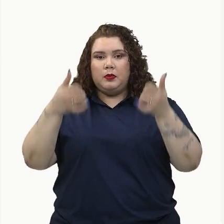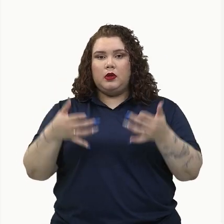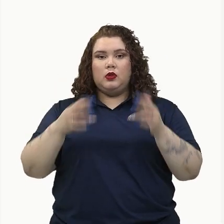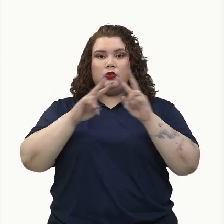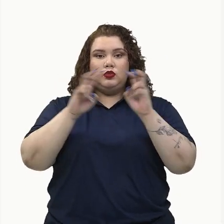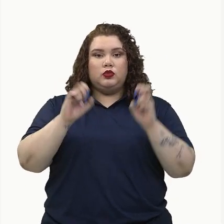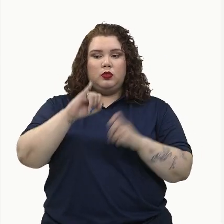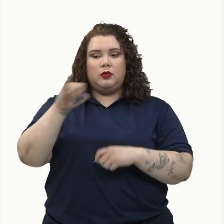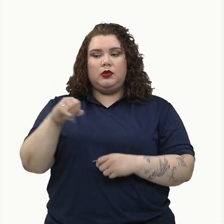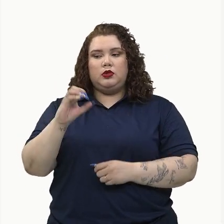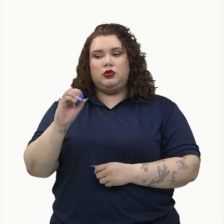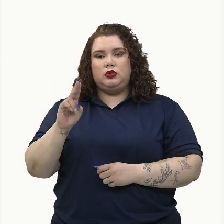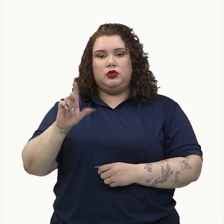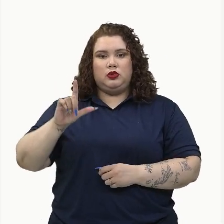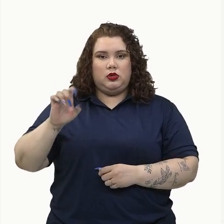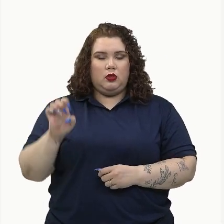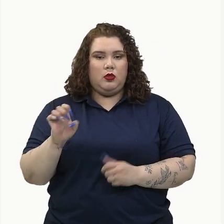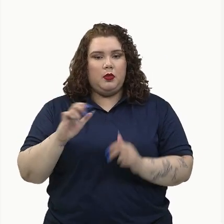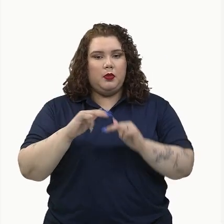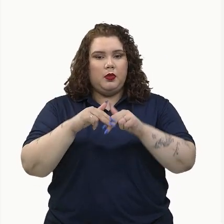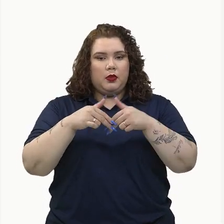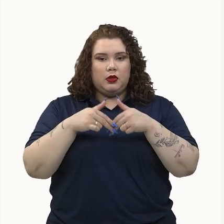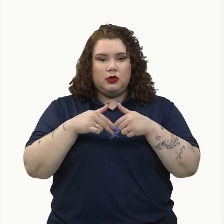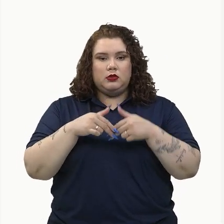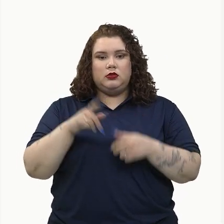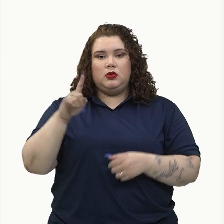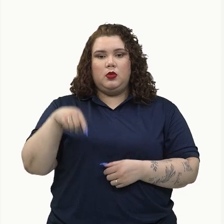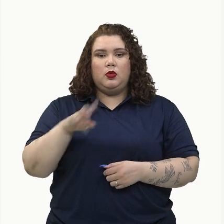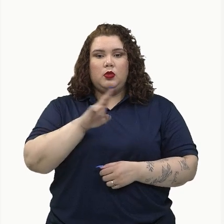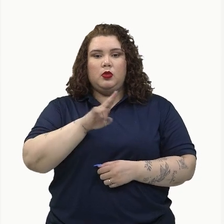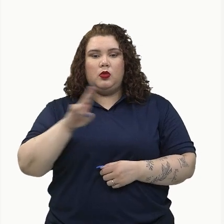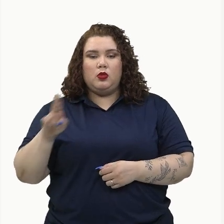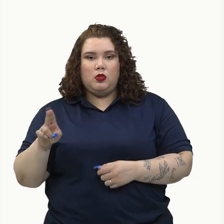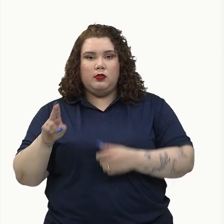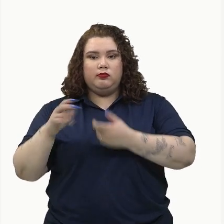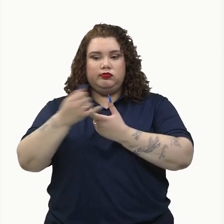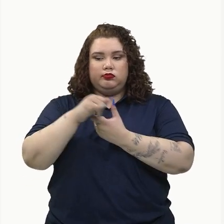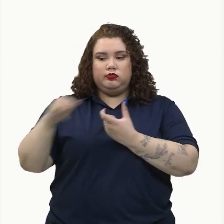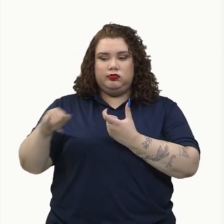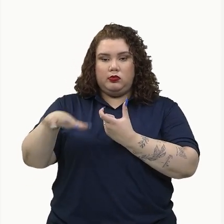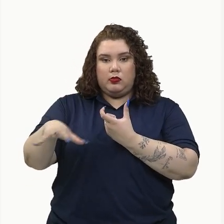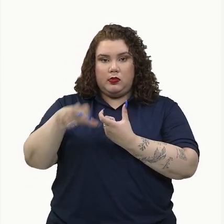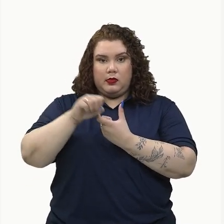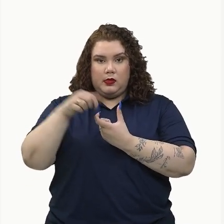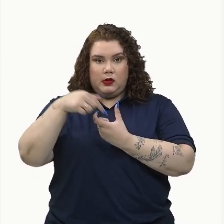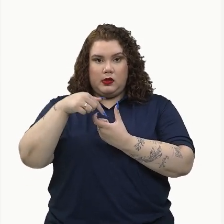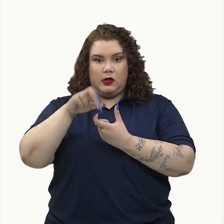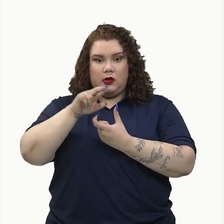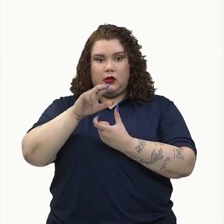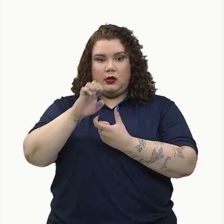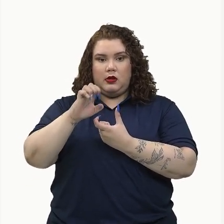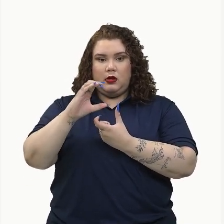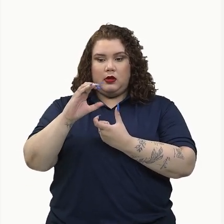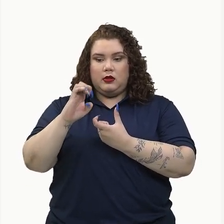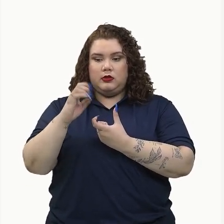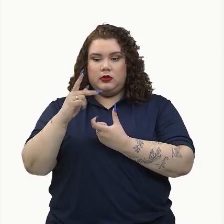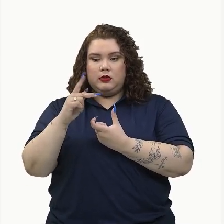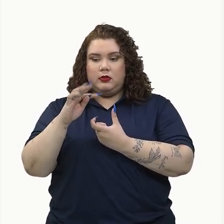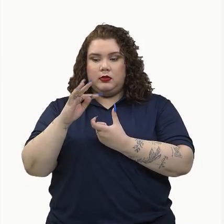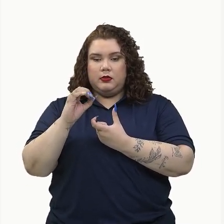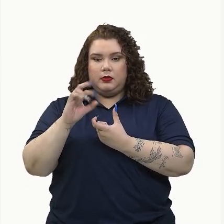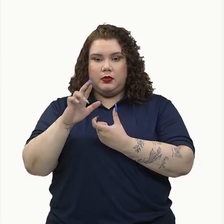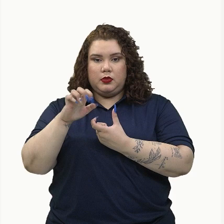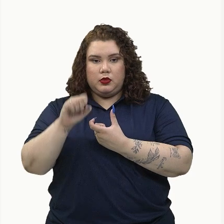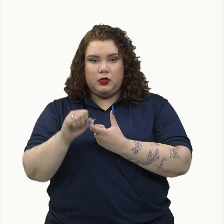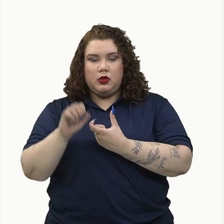Joule. E, por isso, são chamados de receptores reais. Eles são receptores reais.